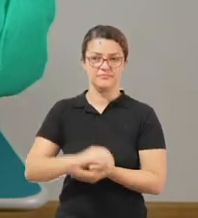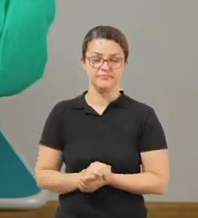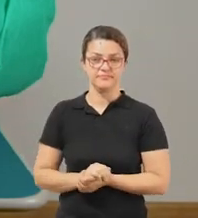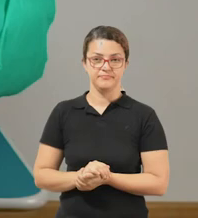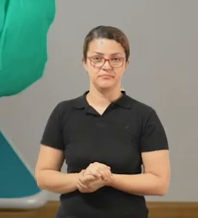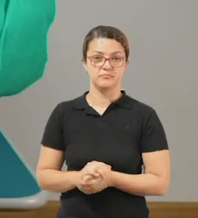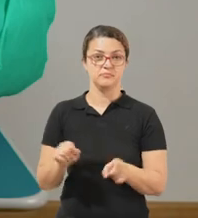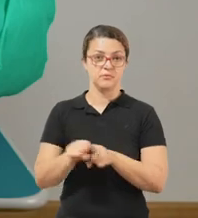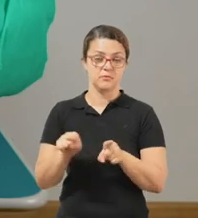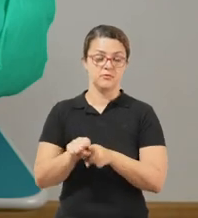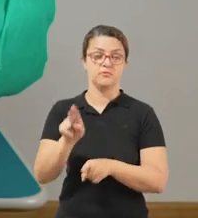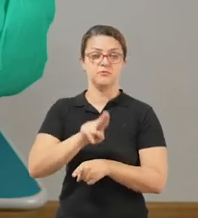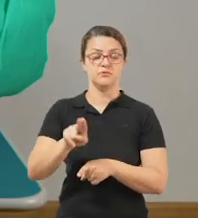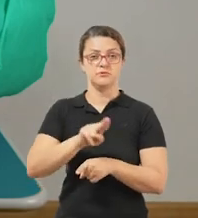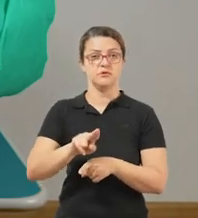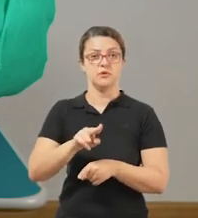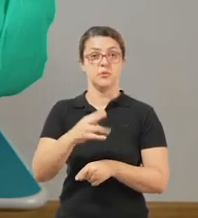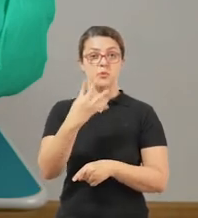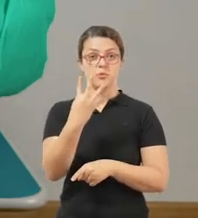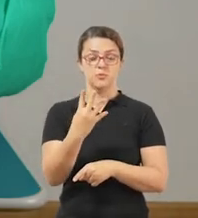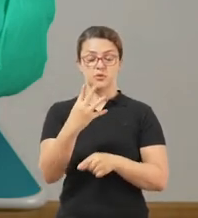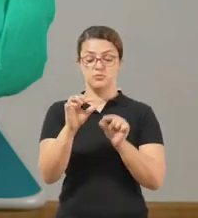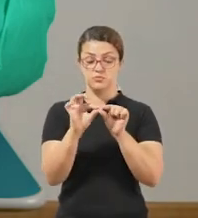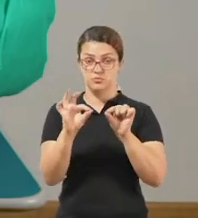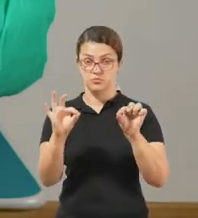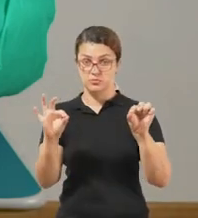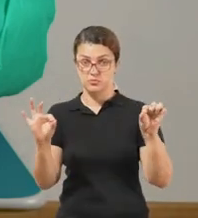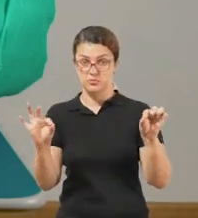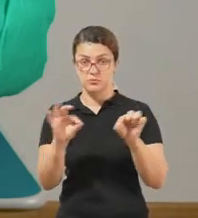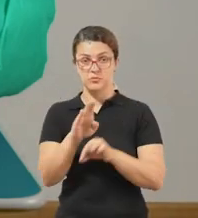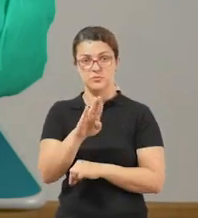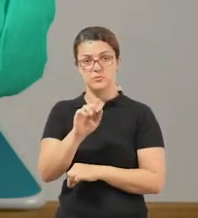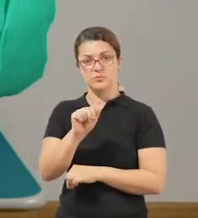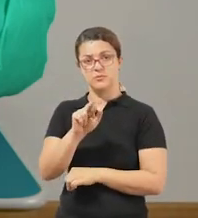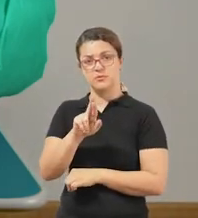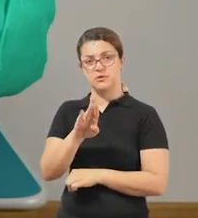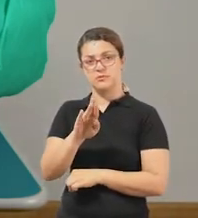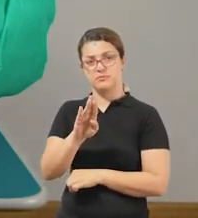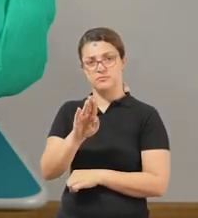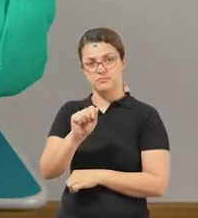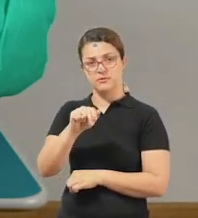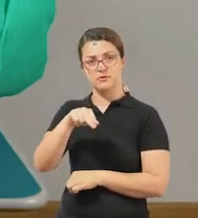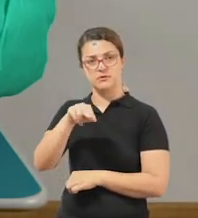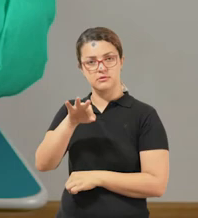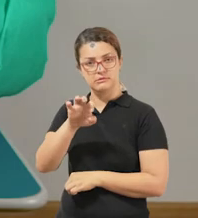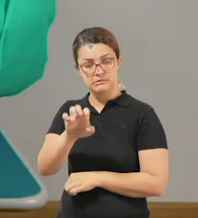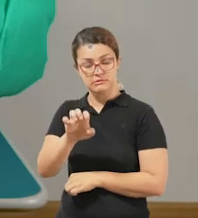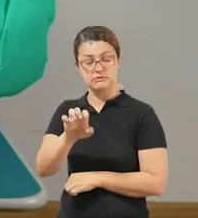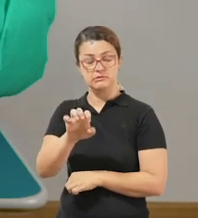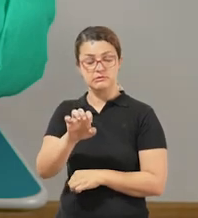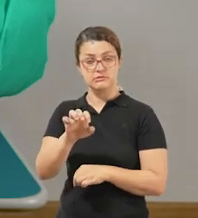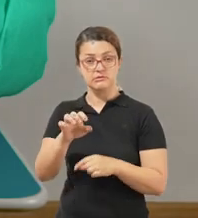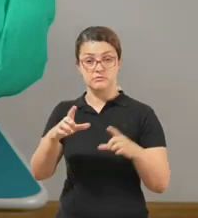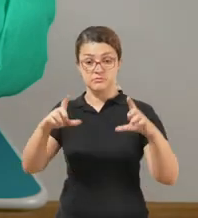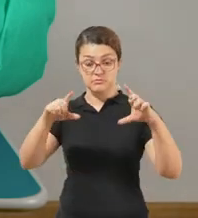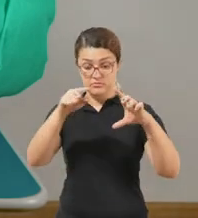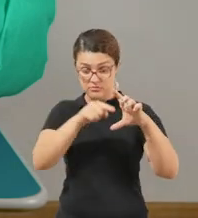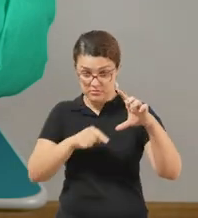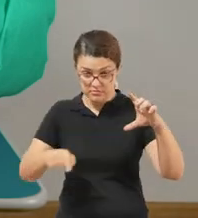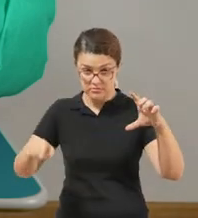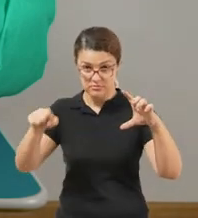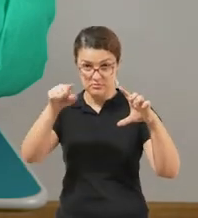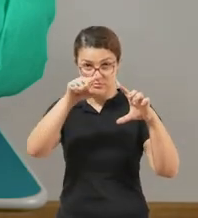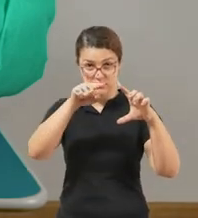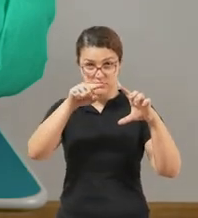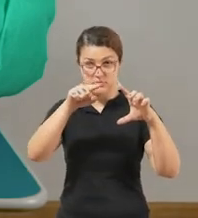fios de barbantes como esse aqui, tá? Depois, vamos estar amarrando nas 4 pontas